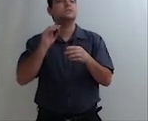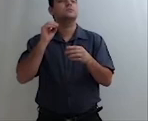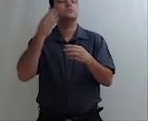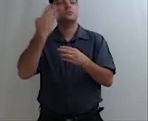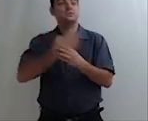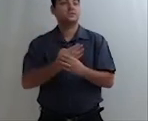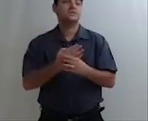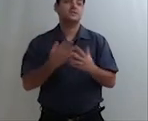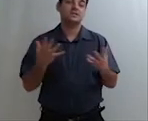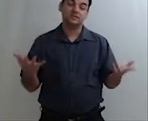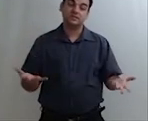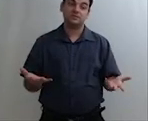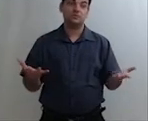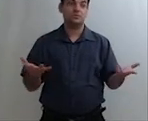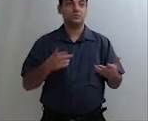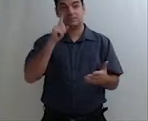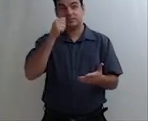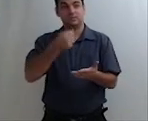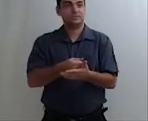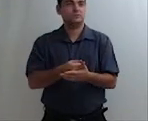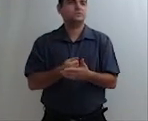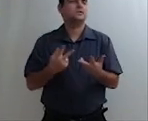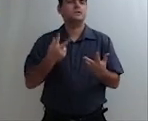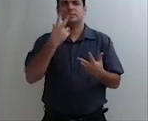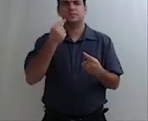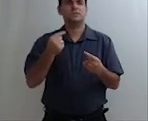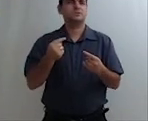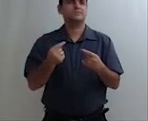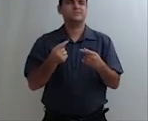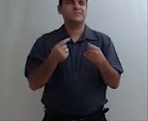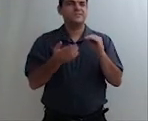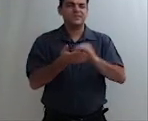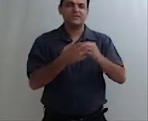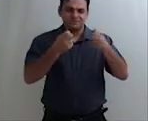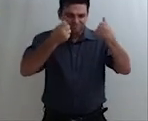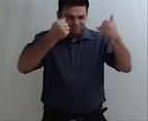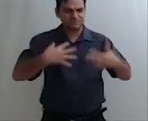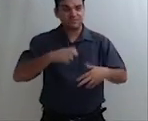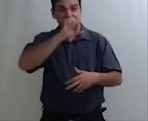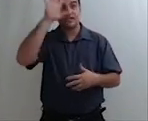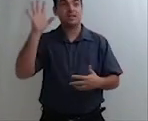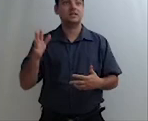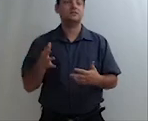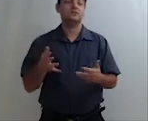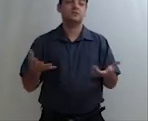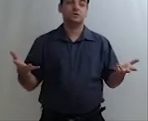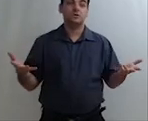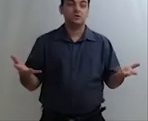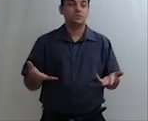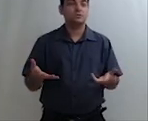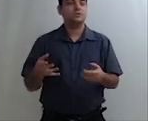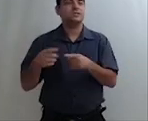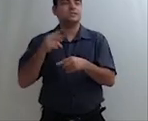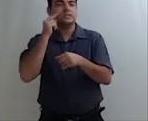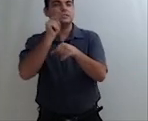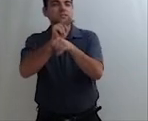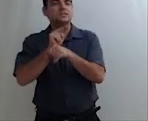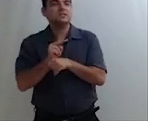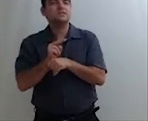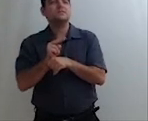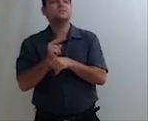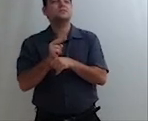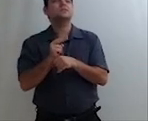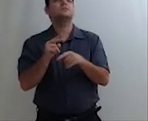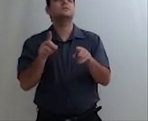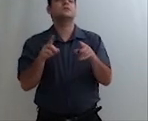e as razões pelas quais a decisão não estaria devidamente fundamentada na hipótese do embargante se limita a reafirmar argumentos Já devidamente reja sados No acordo